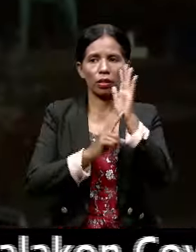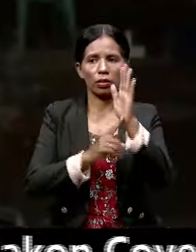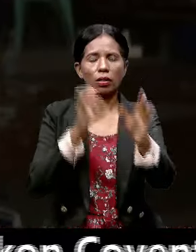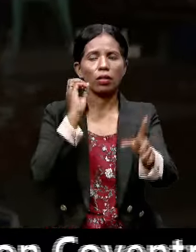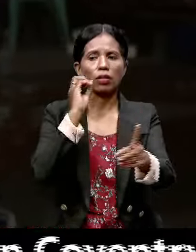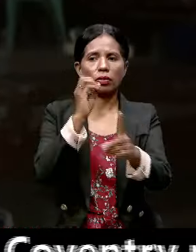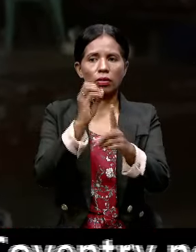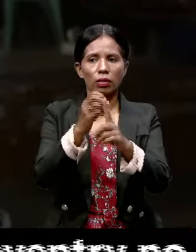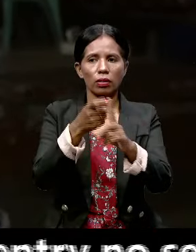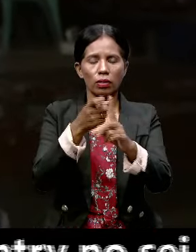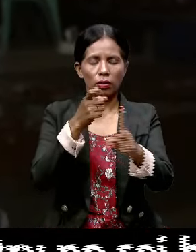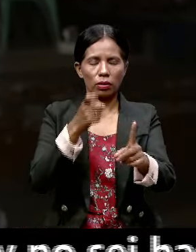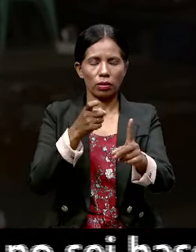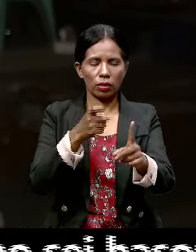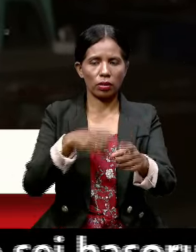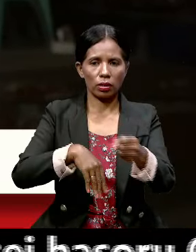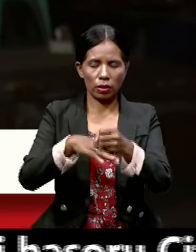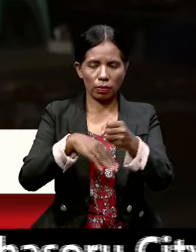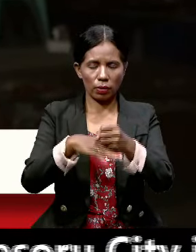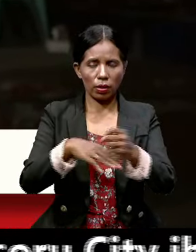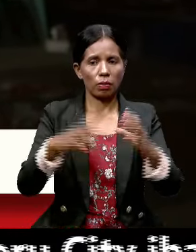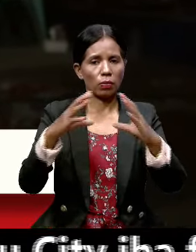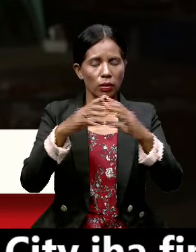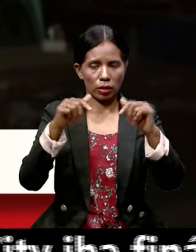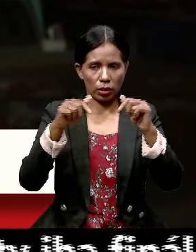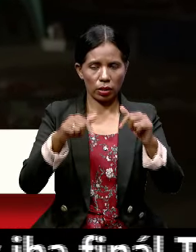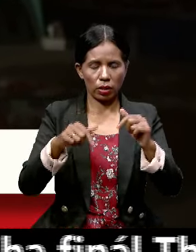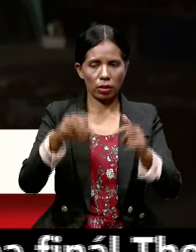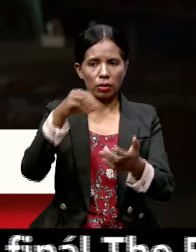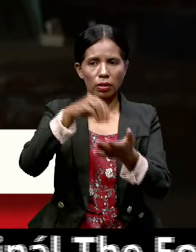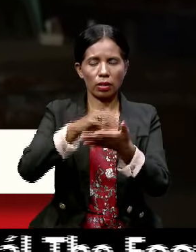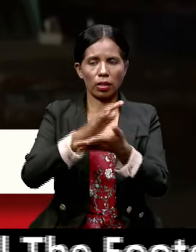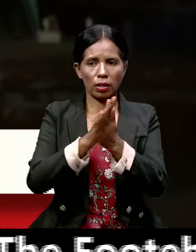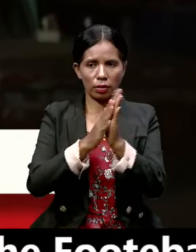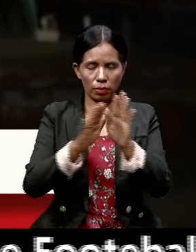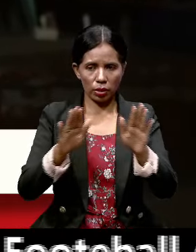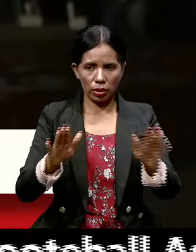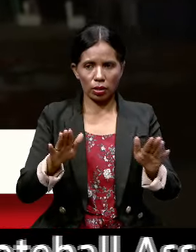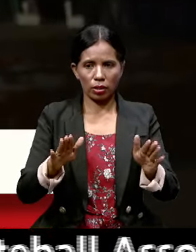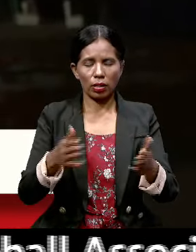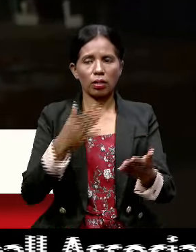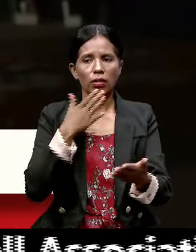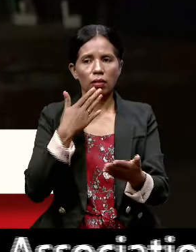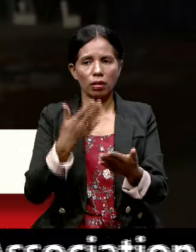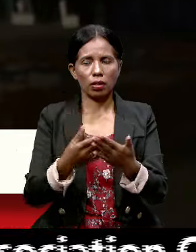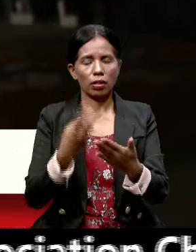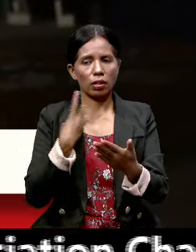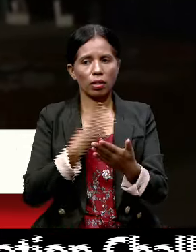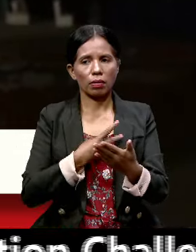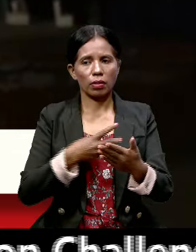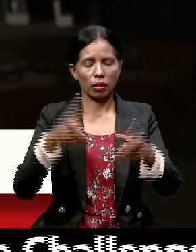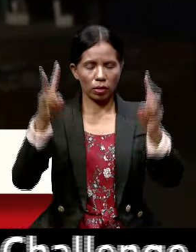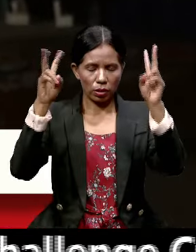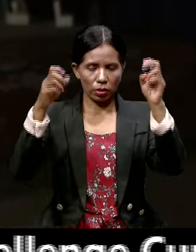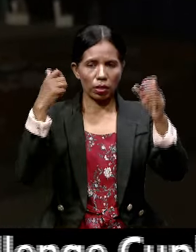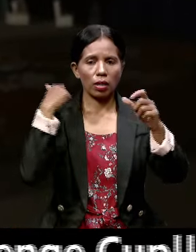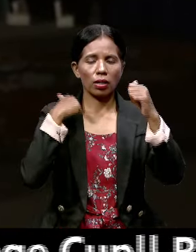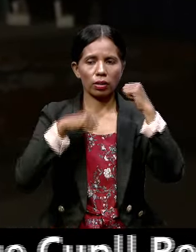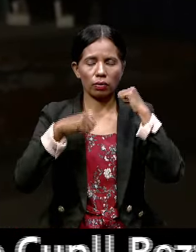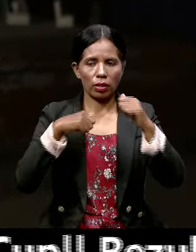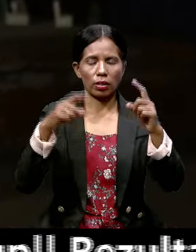Objetivo desse evento futsal, né, onde cria a amizade no amni tema ba atividade